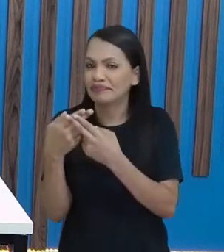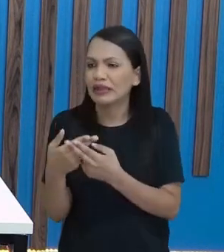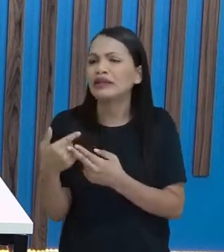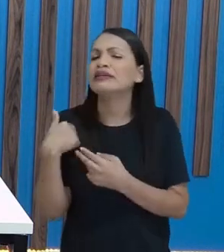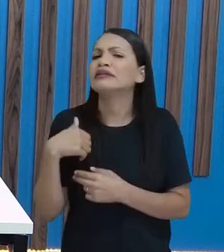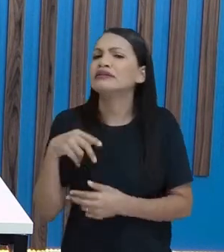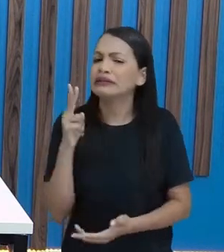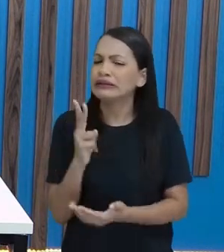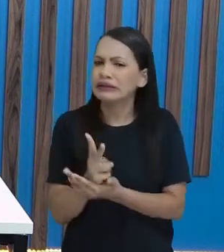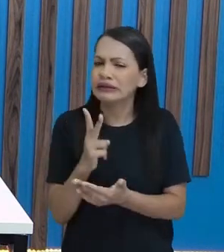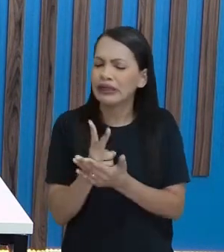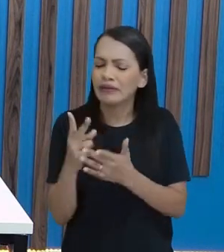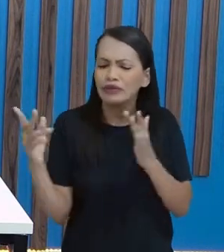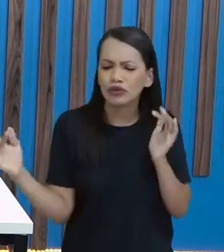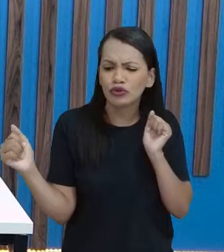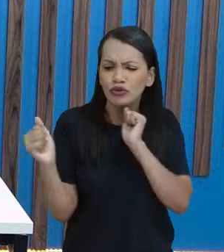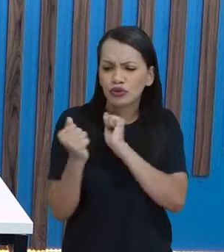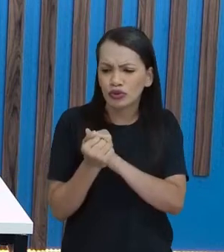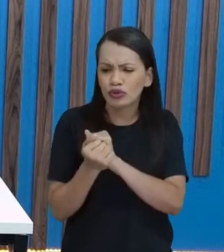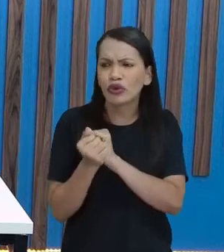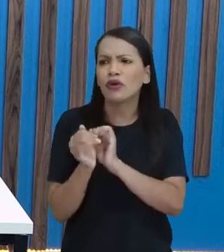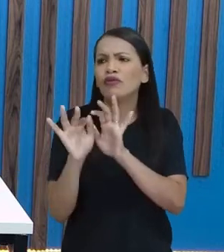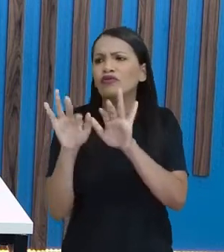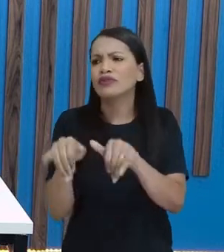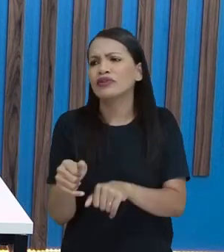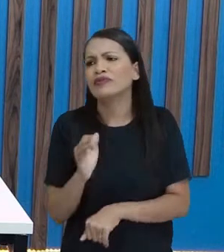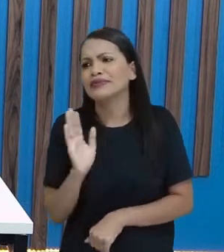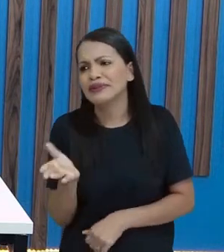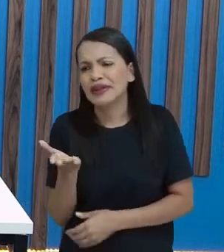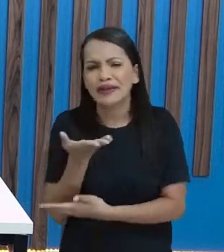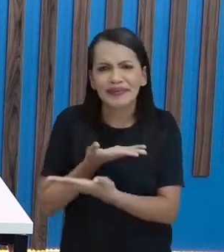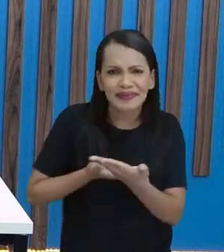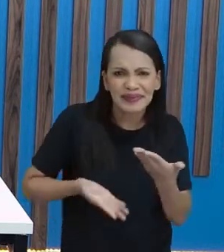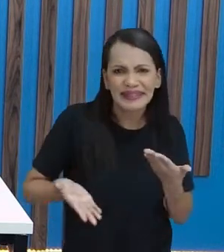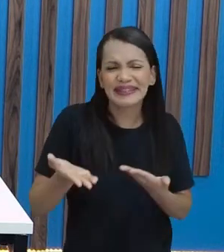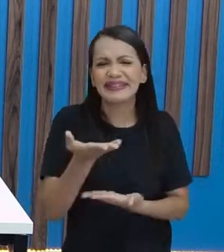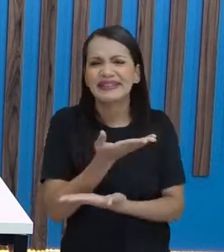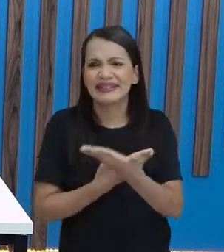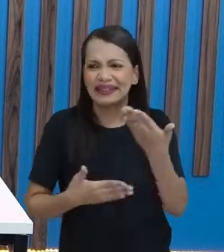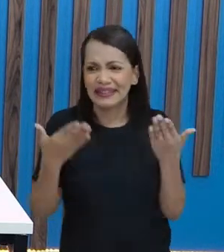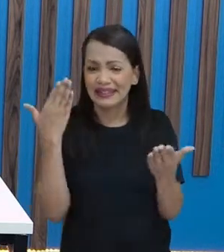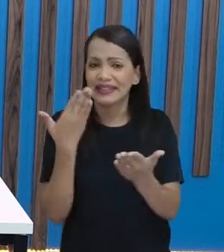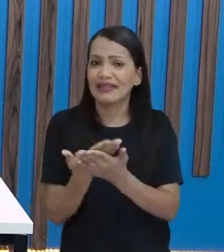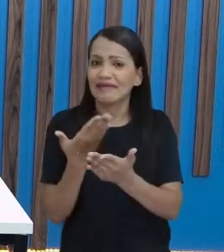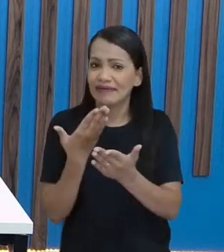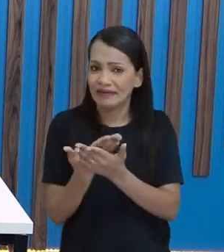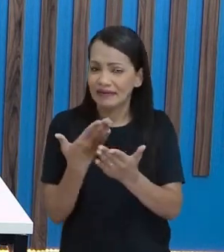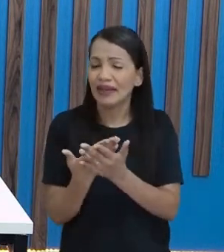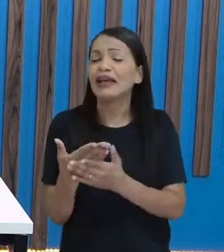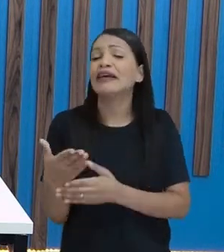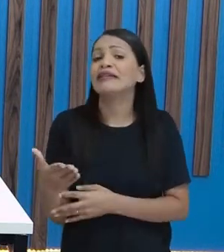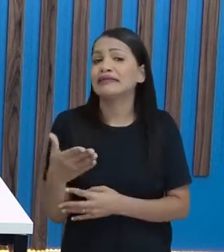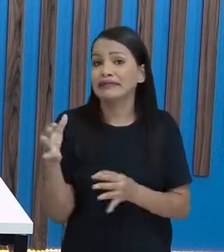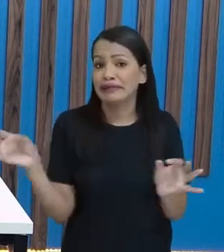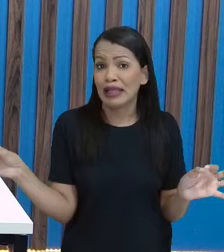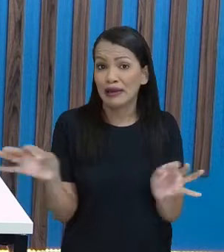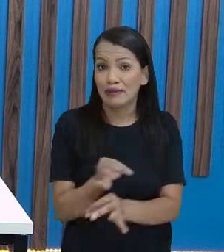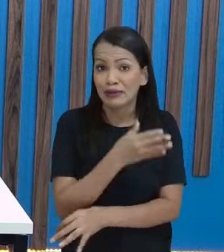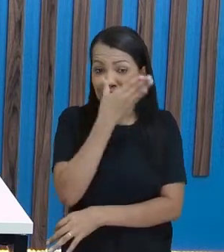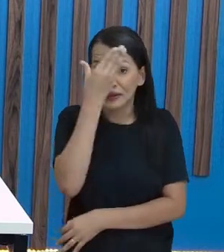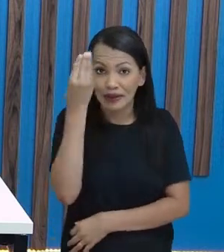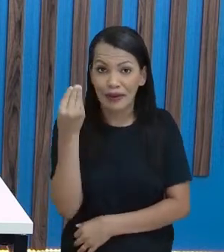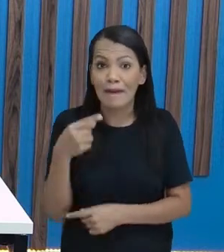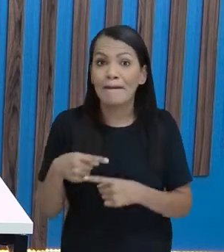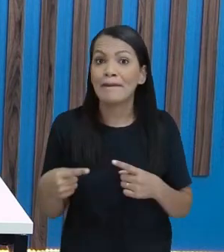sempre está tão conectada que no final das contas a gente já faz parte uma da aula da outra, a gente termina esquecendo, né? isso mesmo. Mas professora.